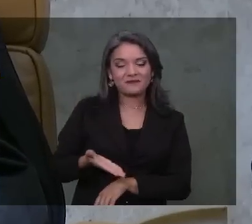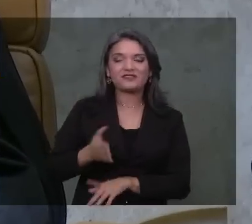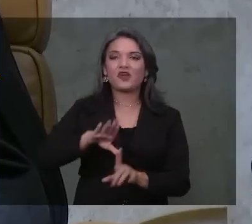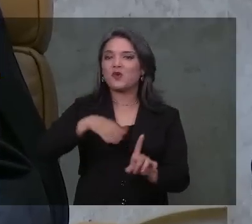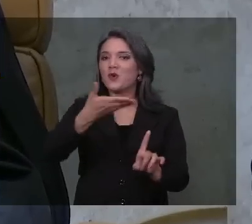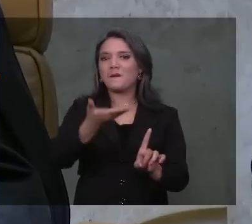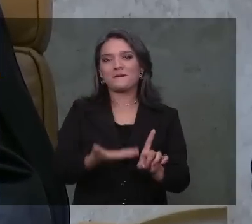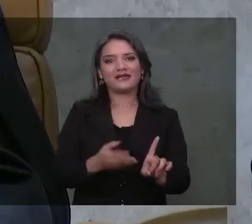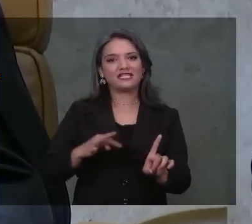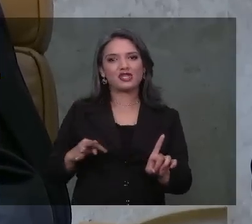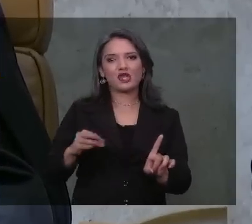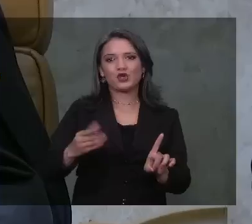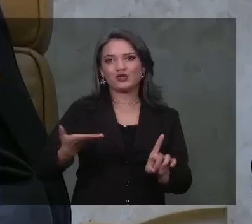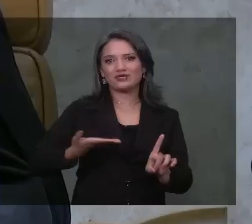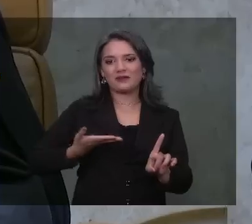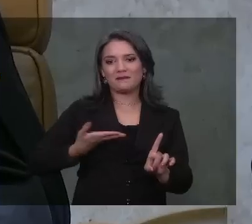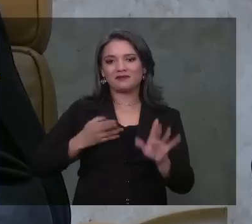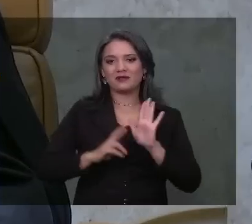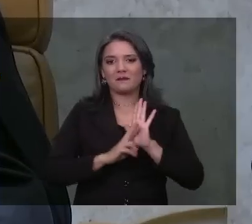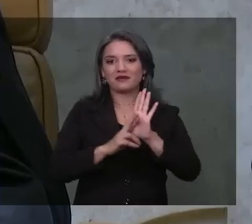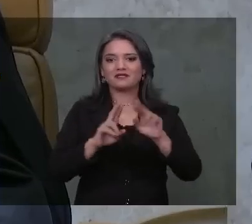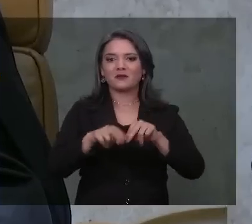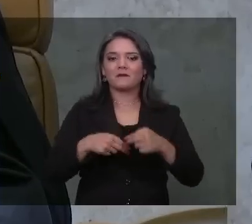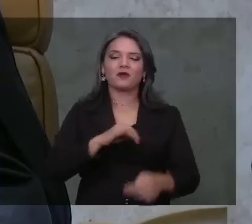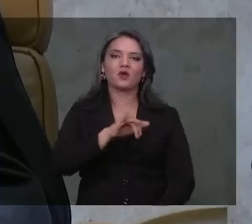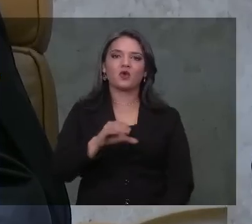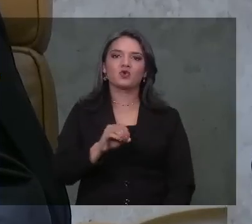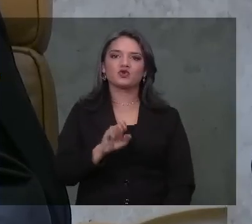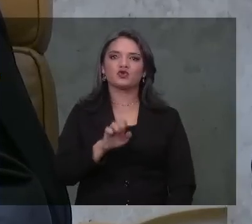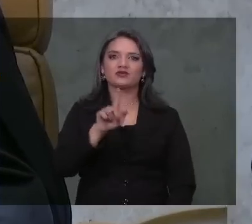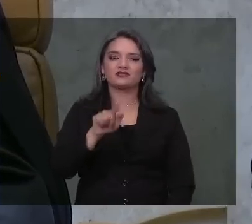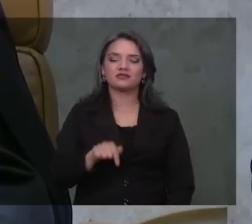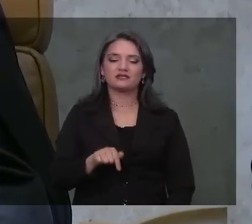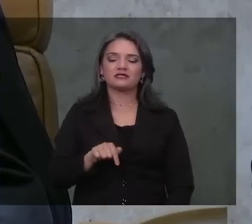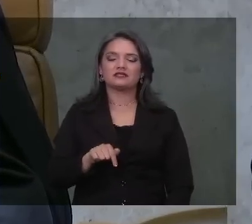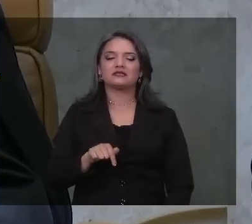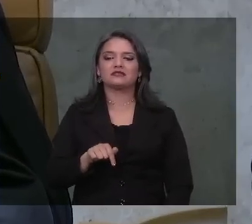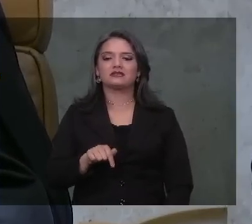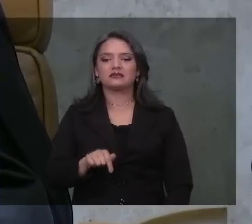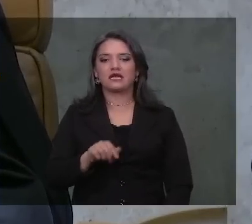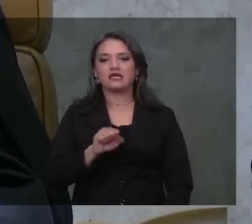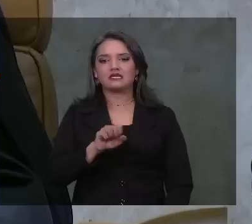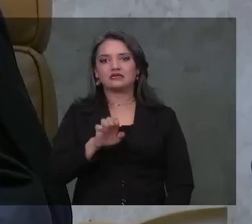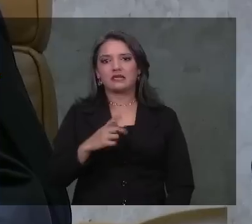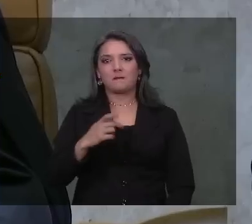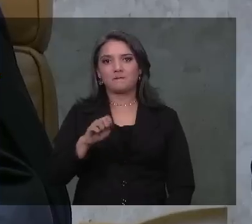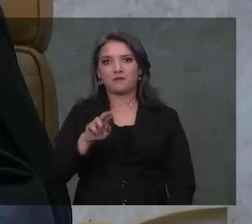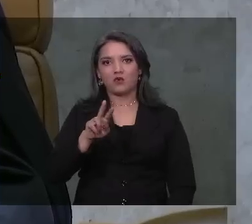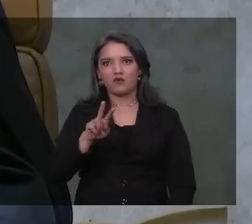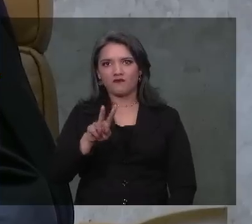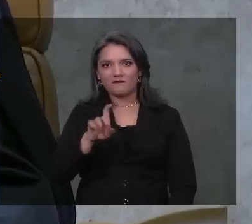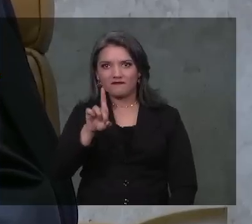eles na pessoa de José Paulo Sepúlveda Pertence, que há pouco nos deixou.